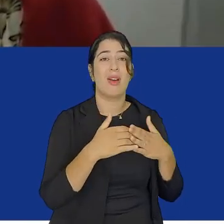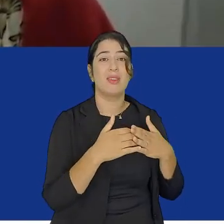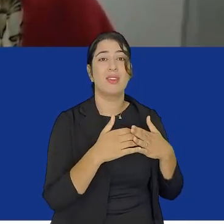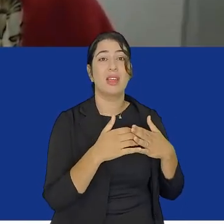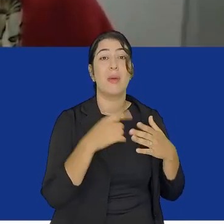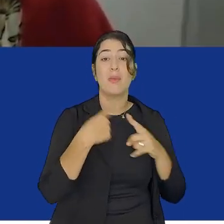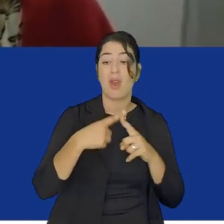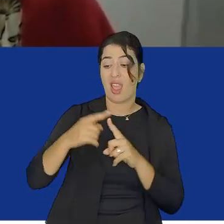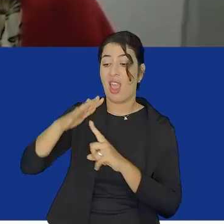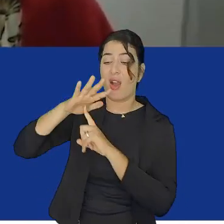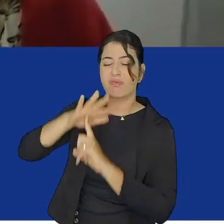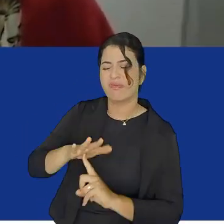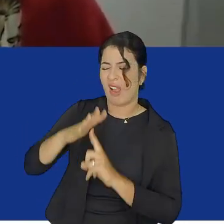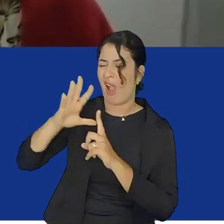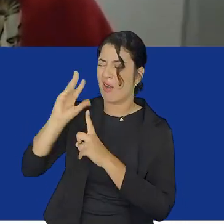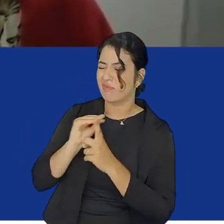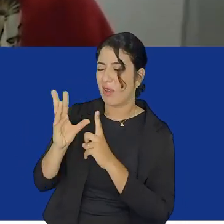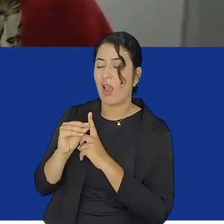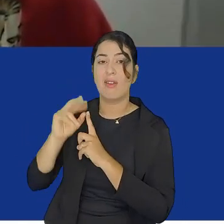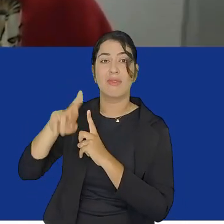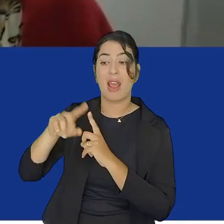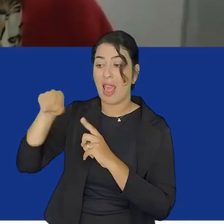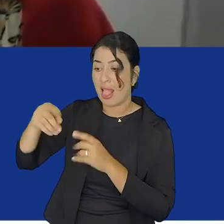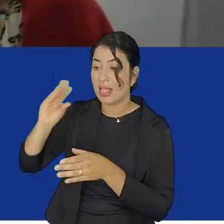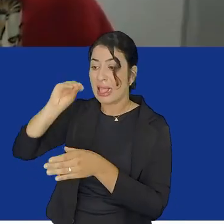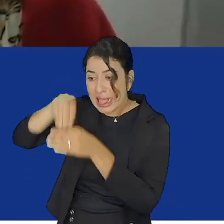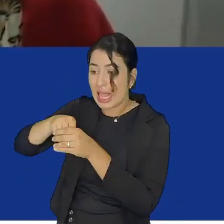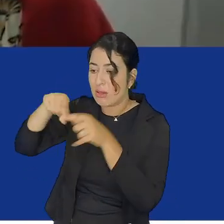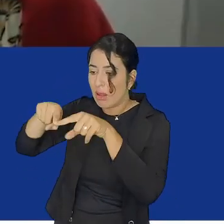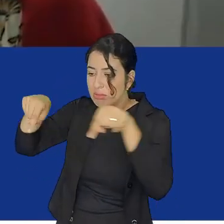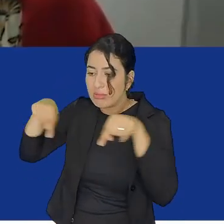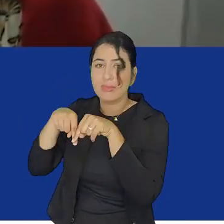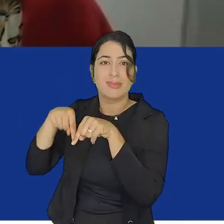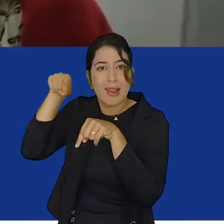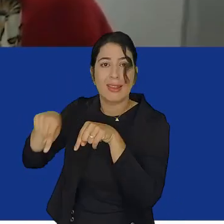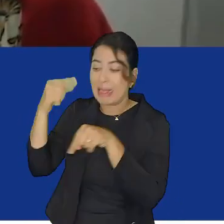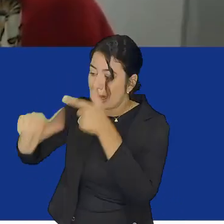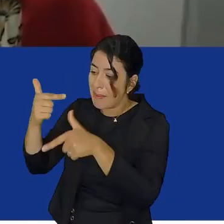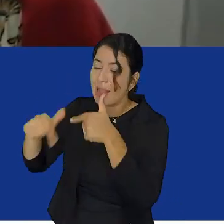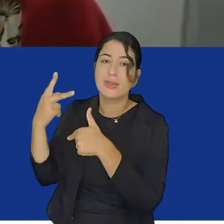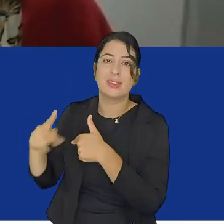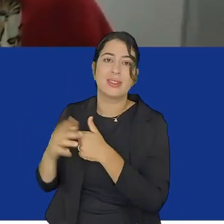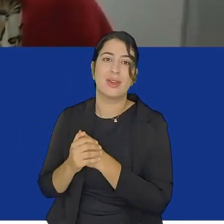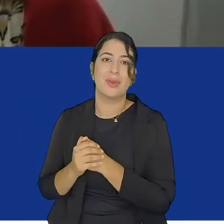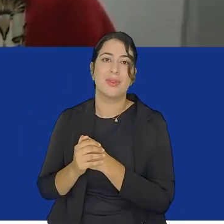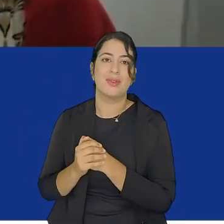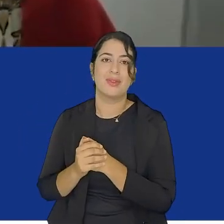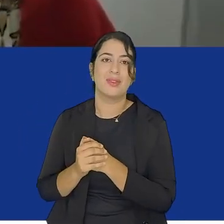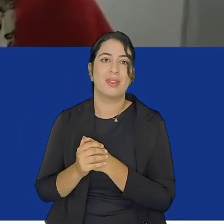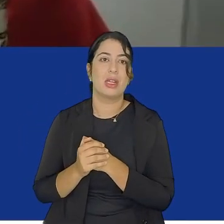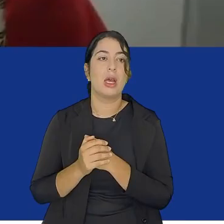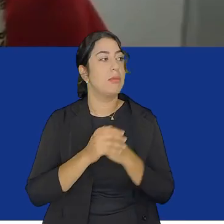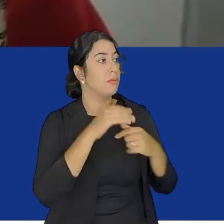assédio está ao seu lado. Não está lá na política do CNJ, no chefe que não trabalha com você. É com